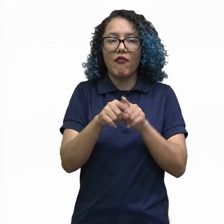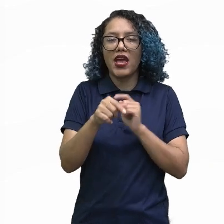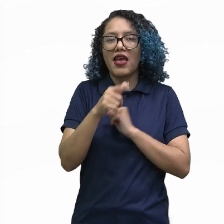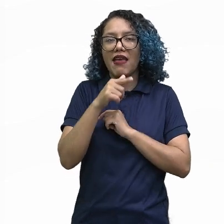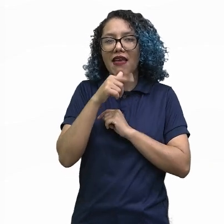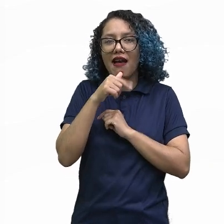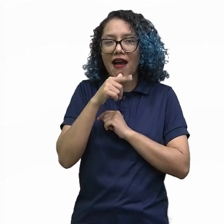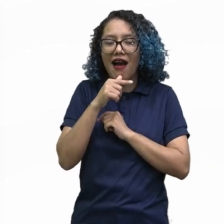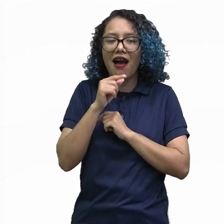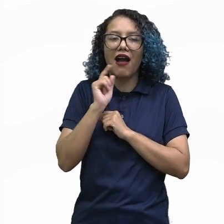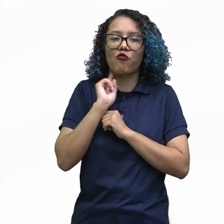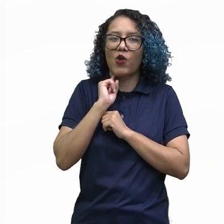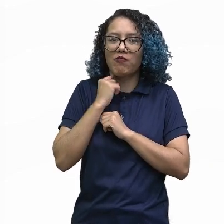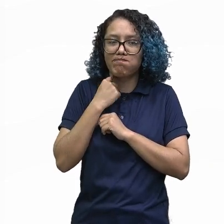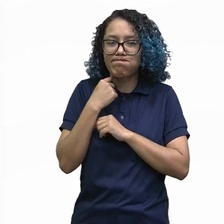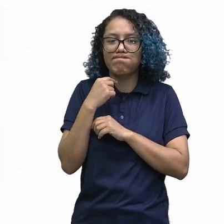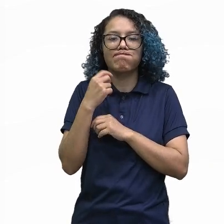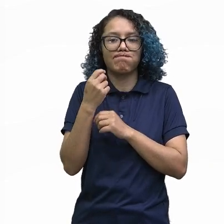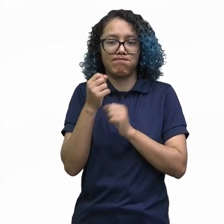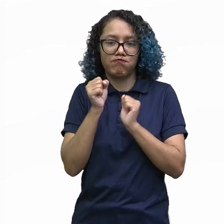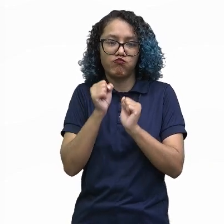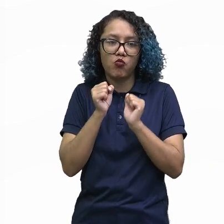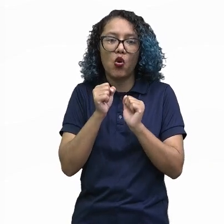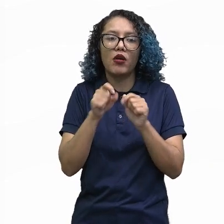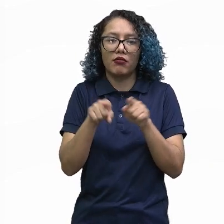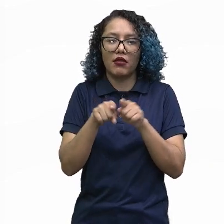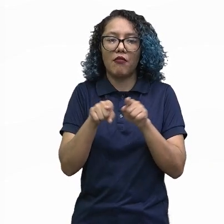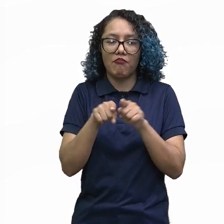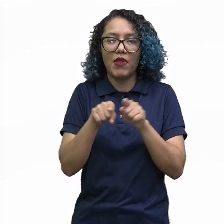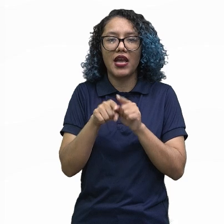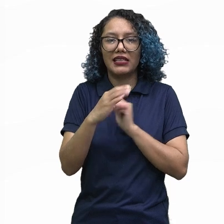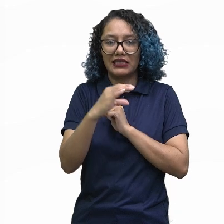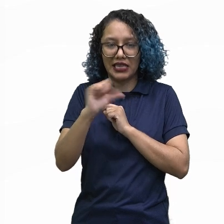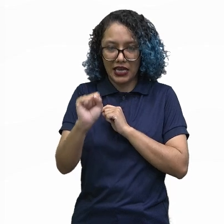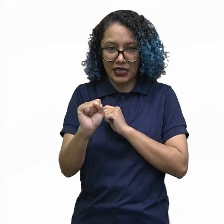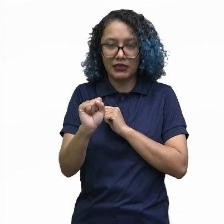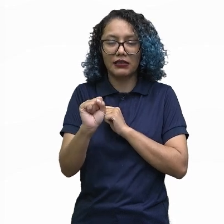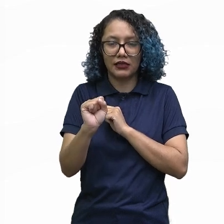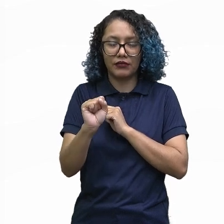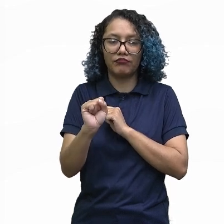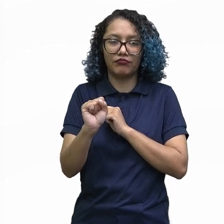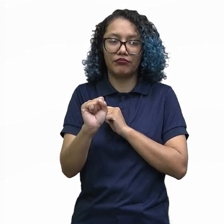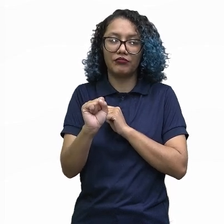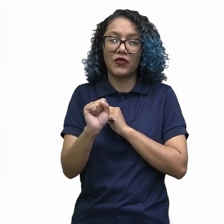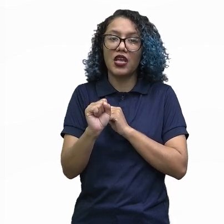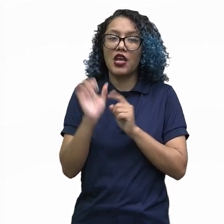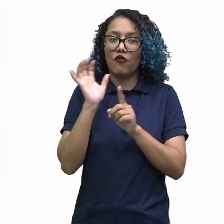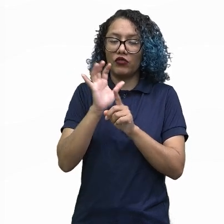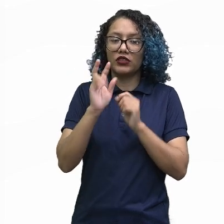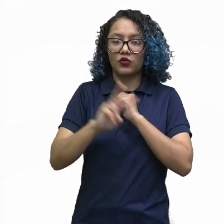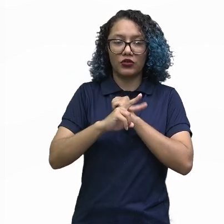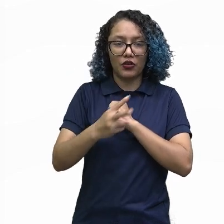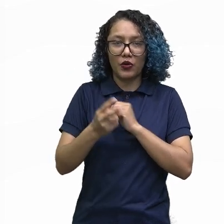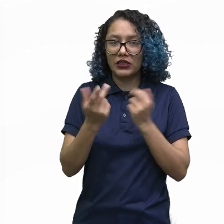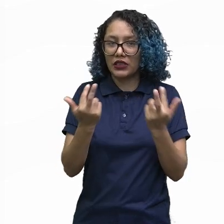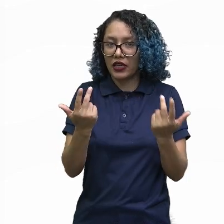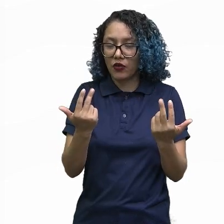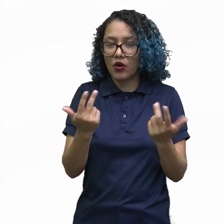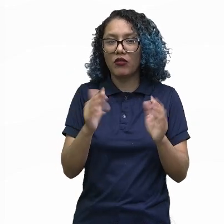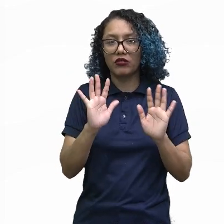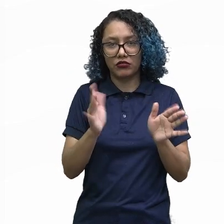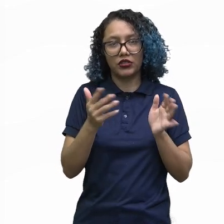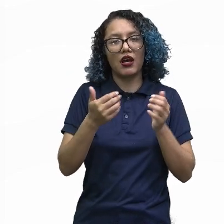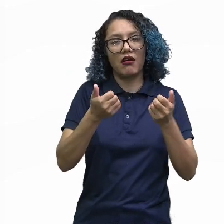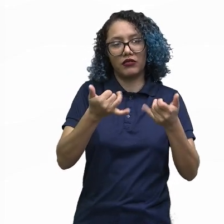também pode levar à ingestão do césio 137, causando os mesmos efeitos que foram mencionados,